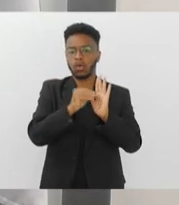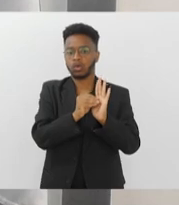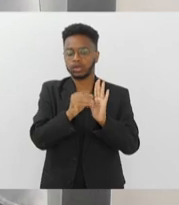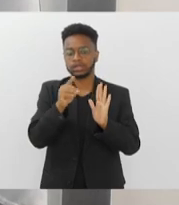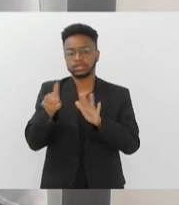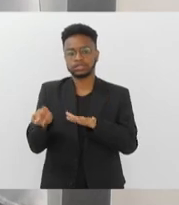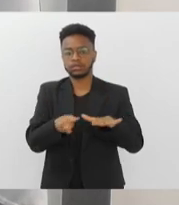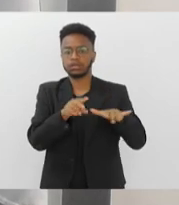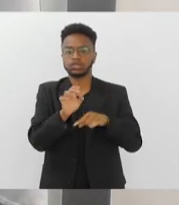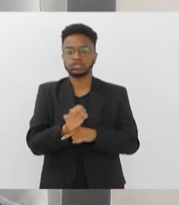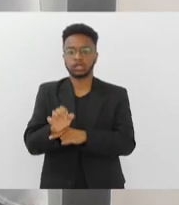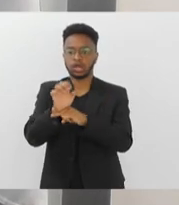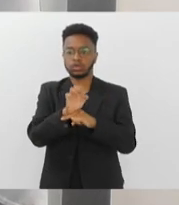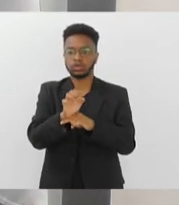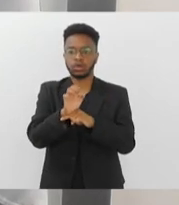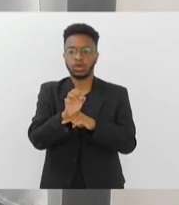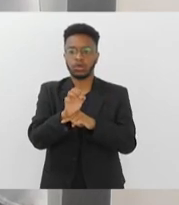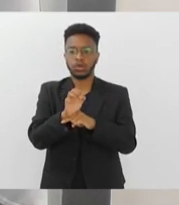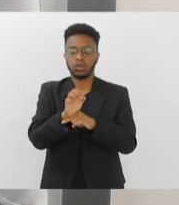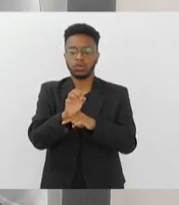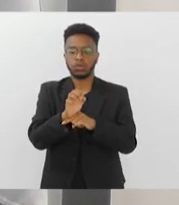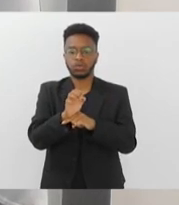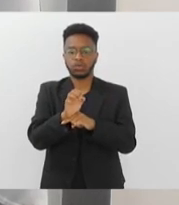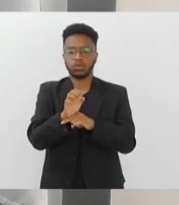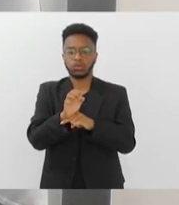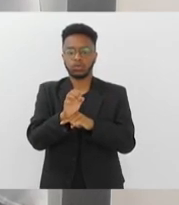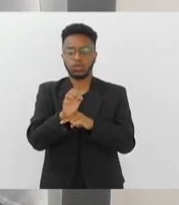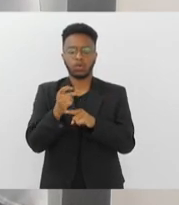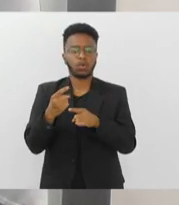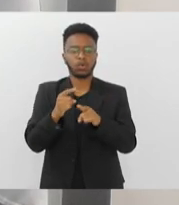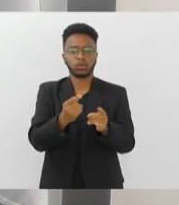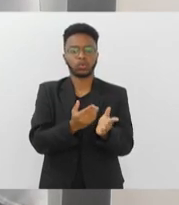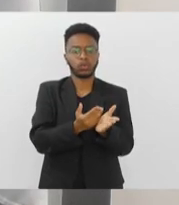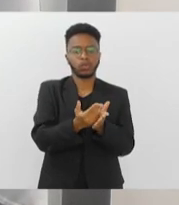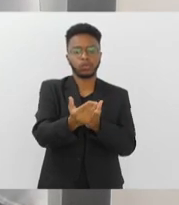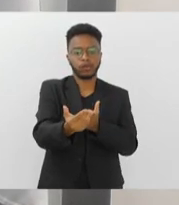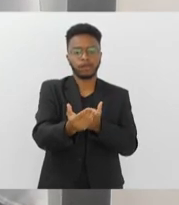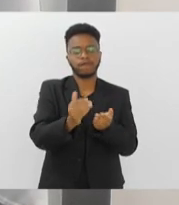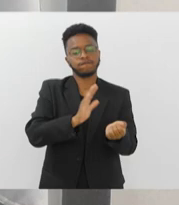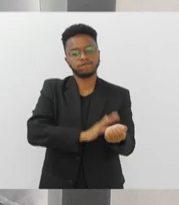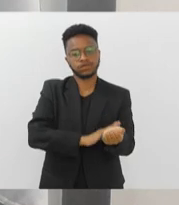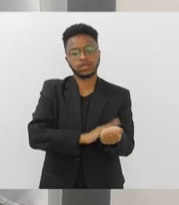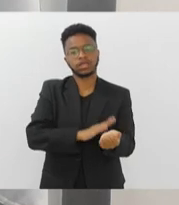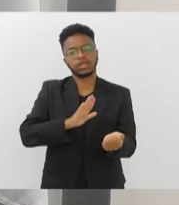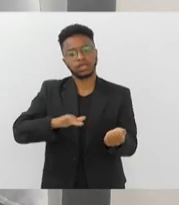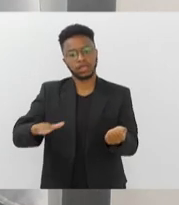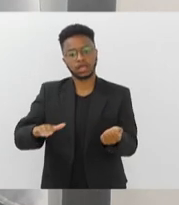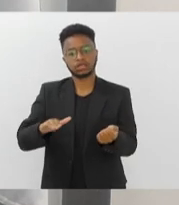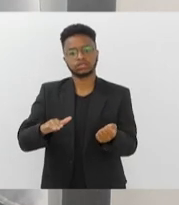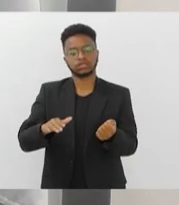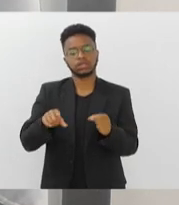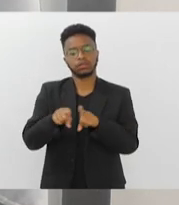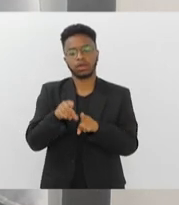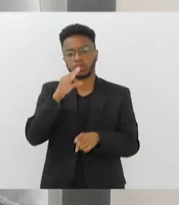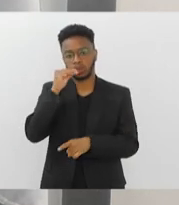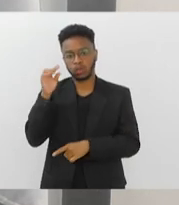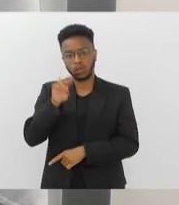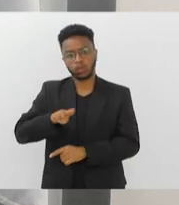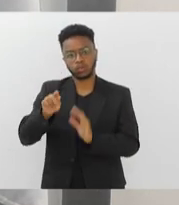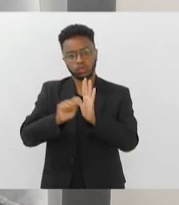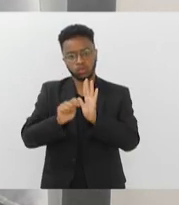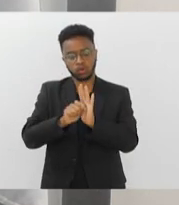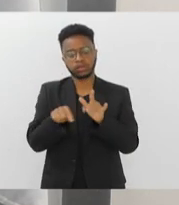Semana Estadual de Combate ao Vício, ao início do vício de crianças e adolescentes em drogas, e dá outras